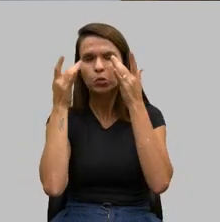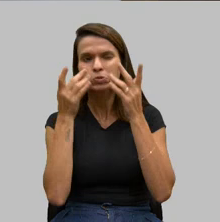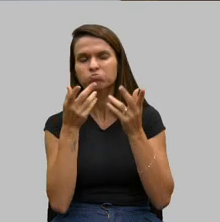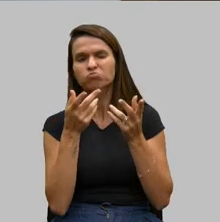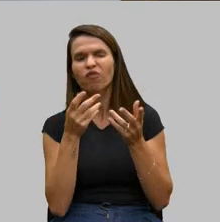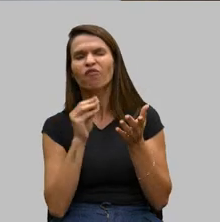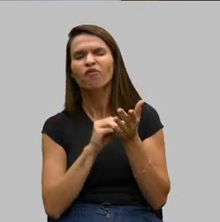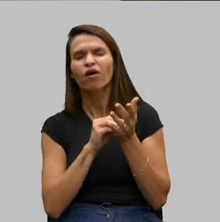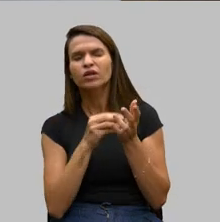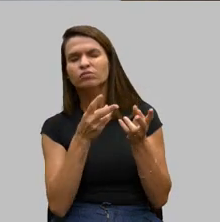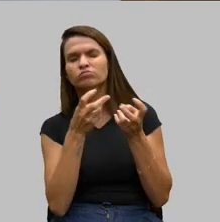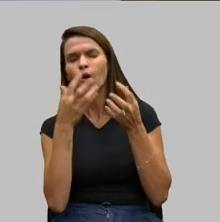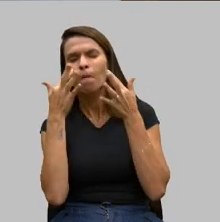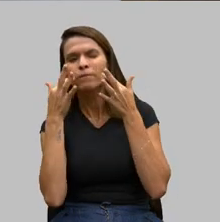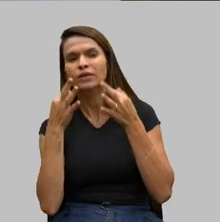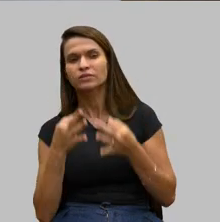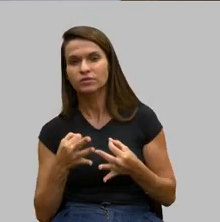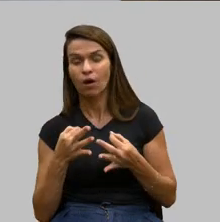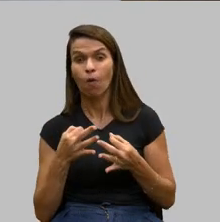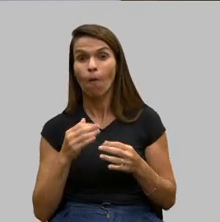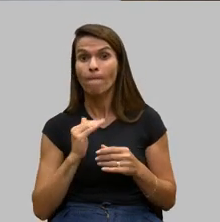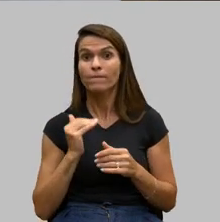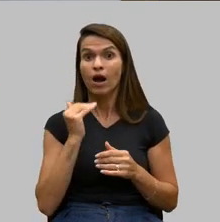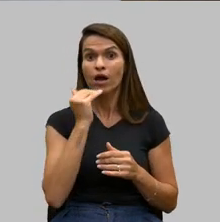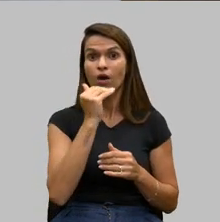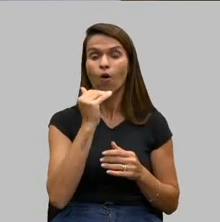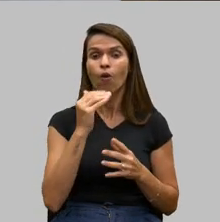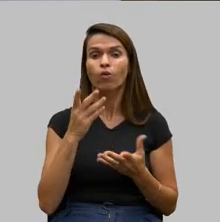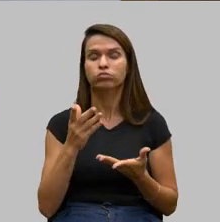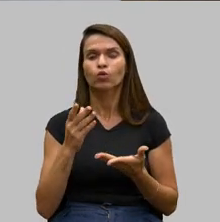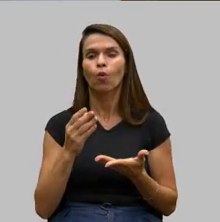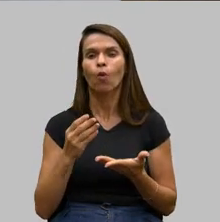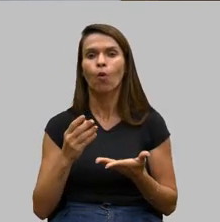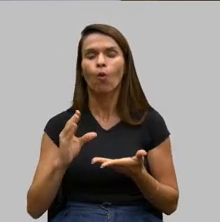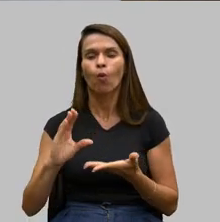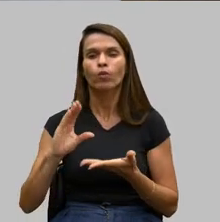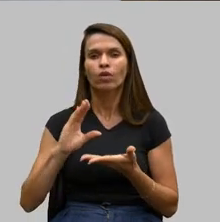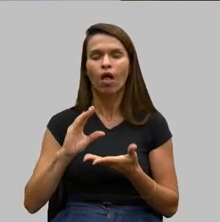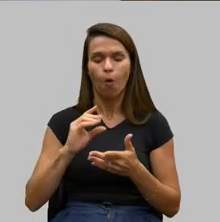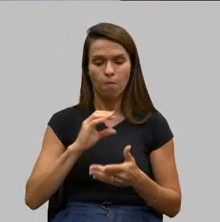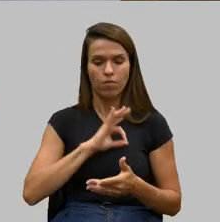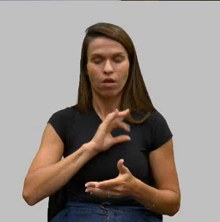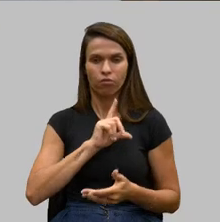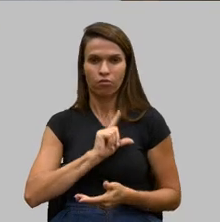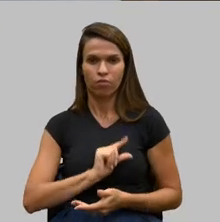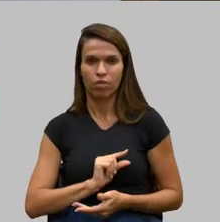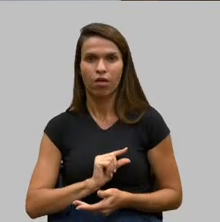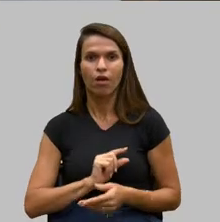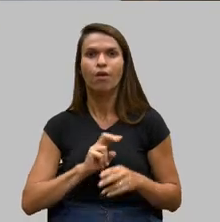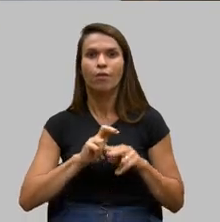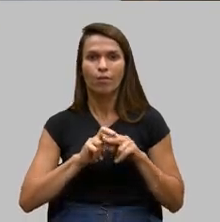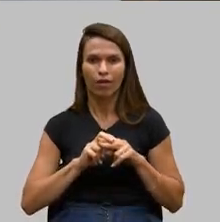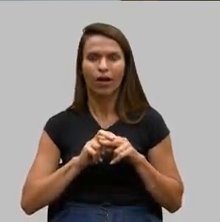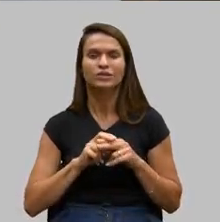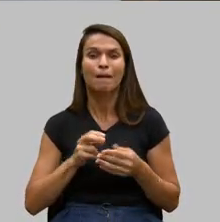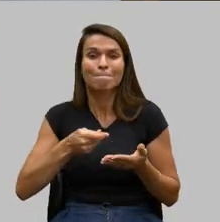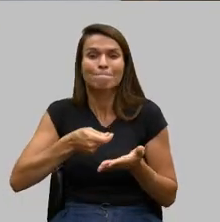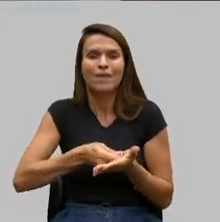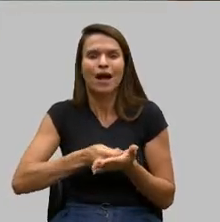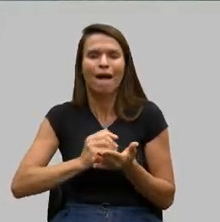mas o maior contribuinte é o que tem menor renda porque proporcionalmente ele paga muito mais